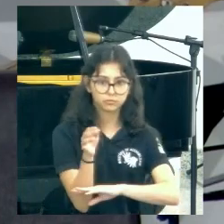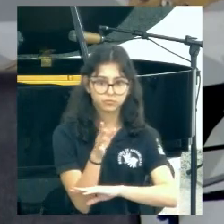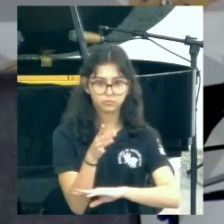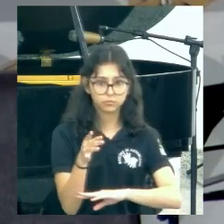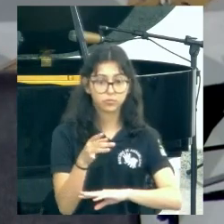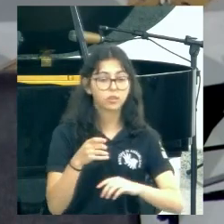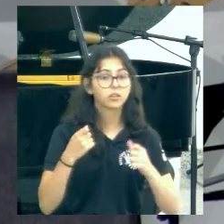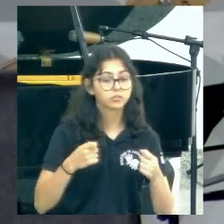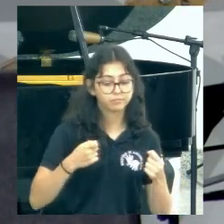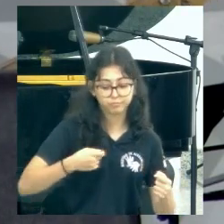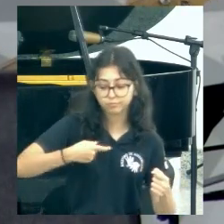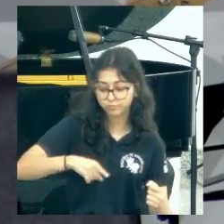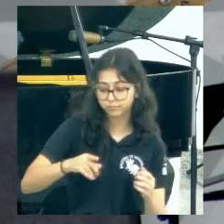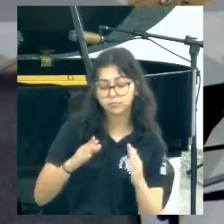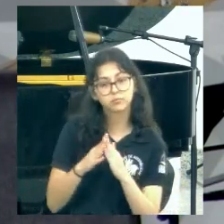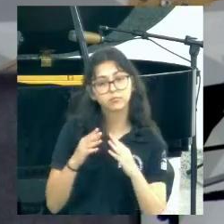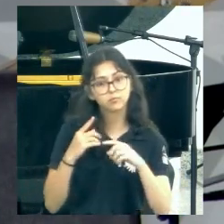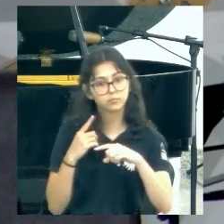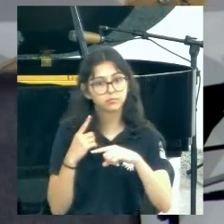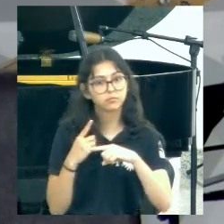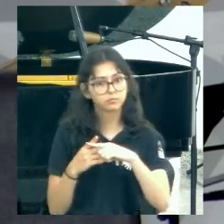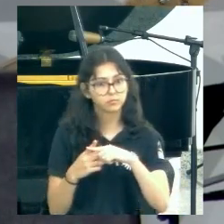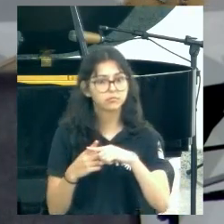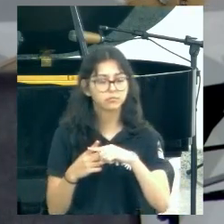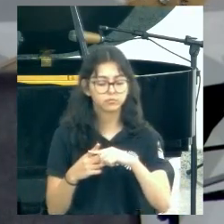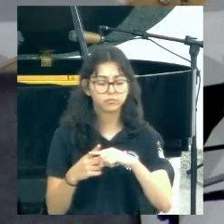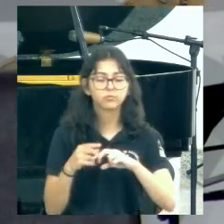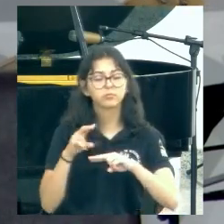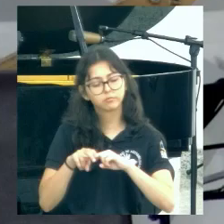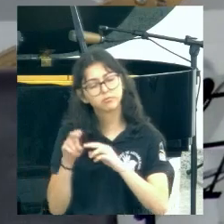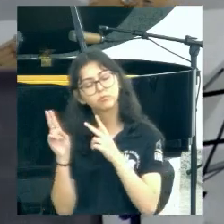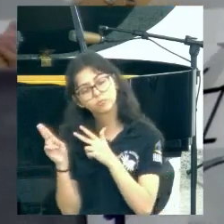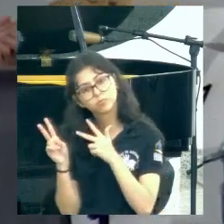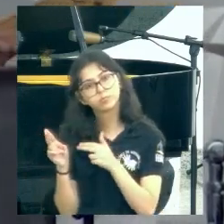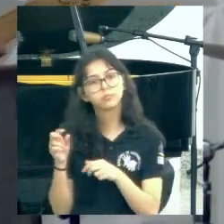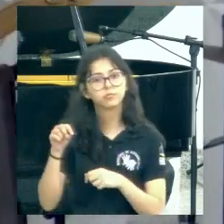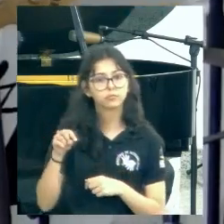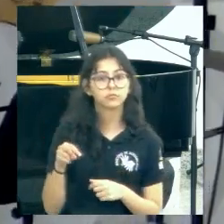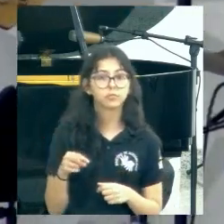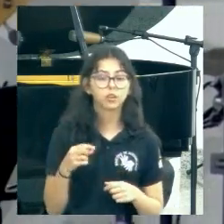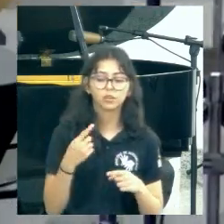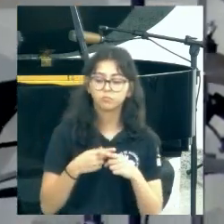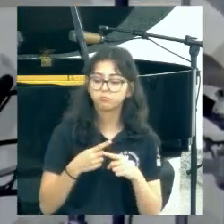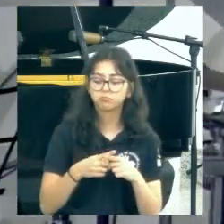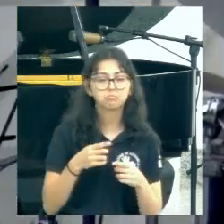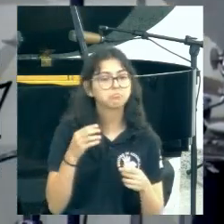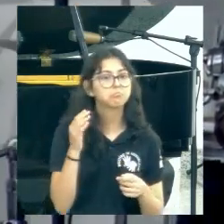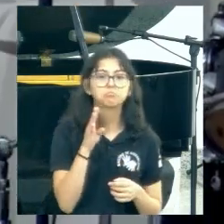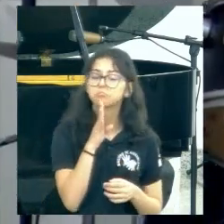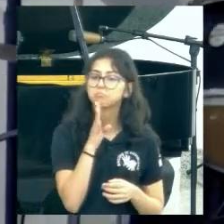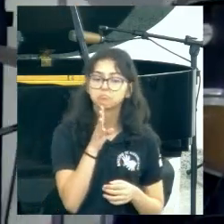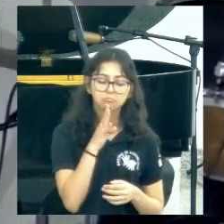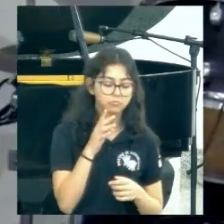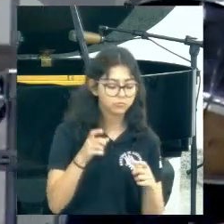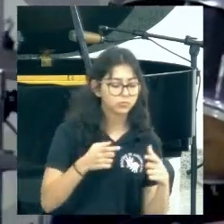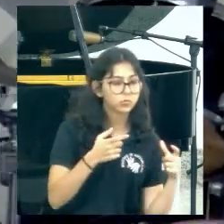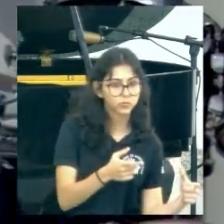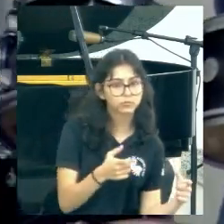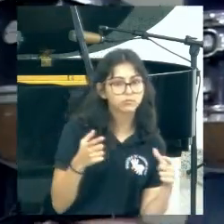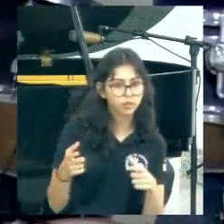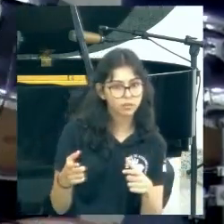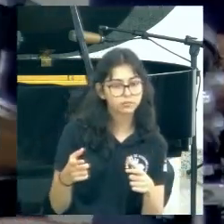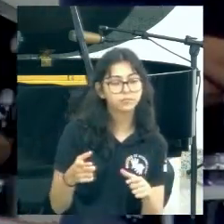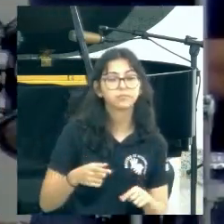suas igrejas. Pelas igrejas. Eles eram desconhecidos naquele lugar. E o que acontecia? Alguém mandava